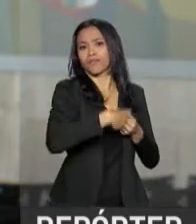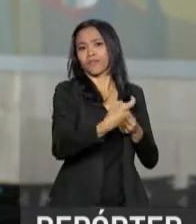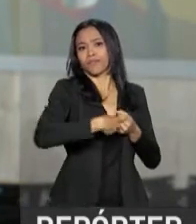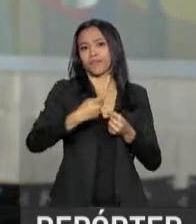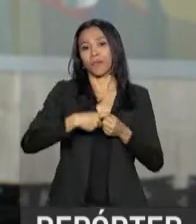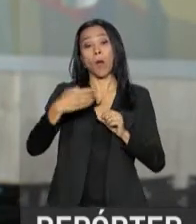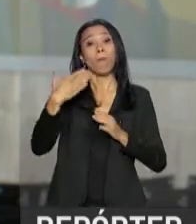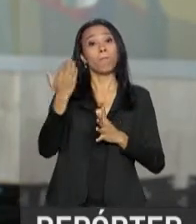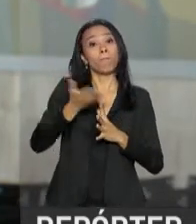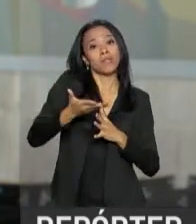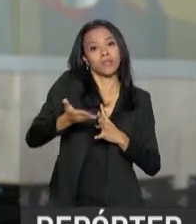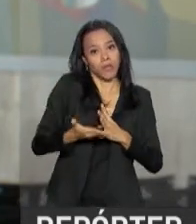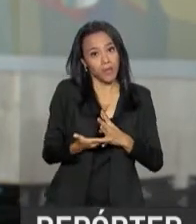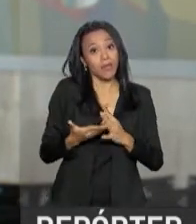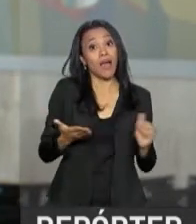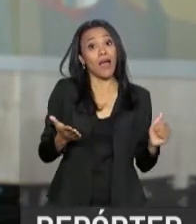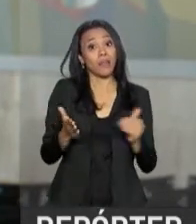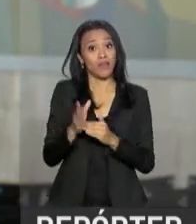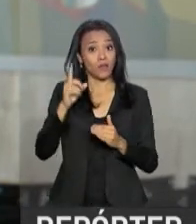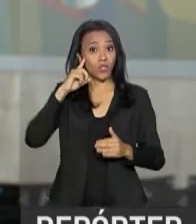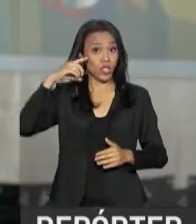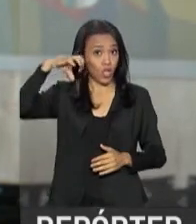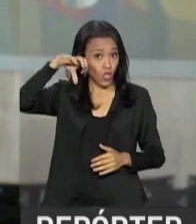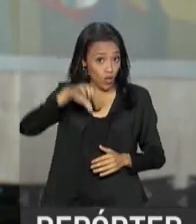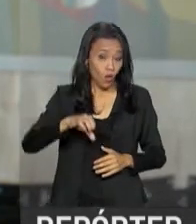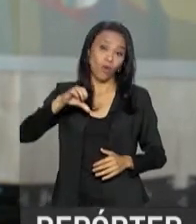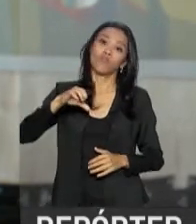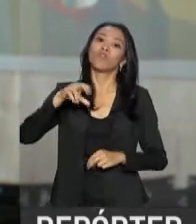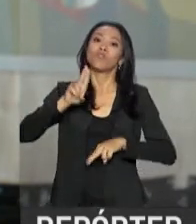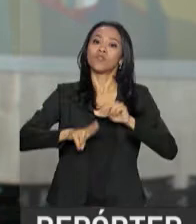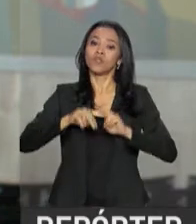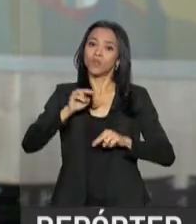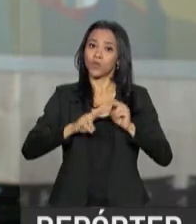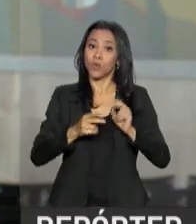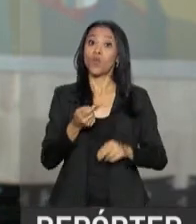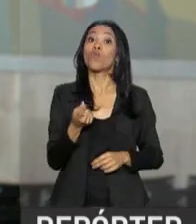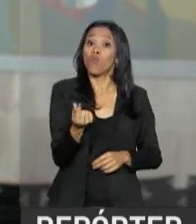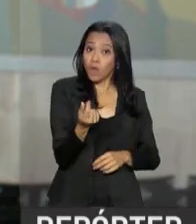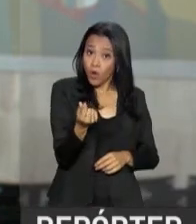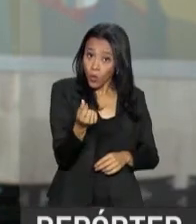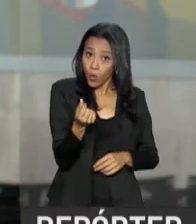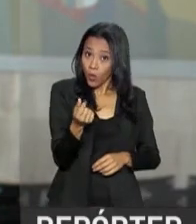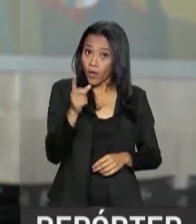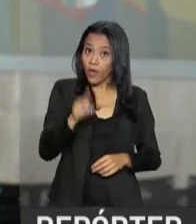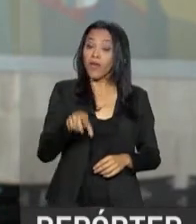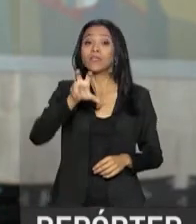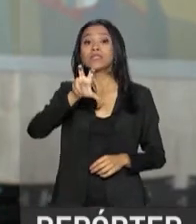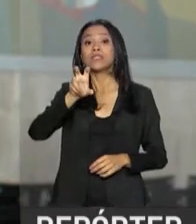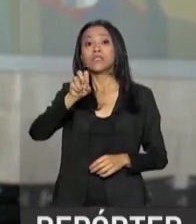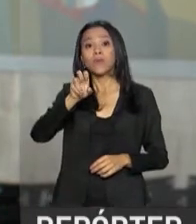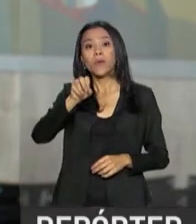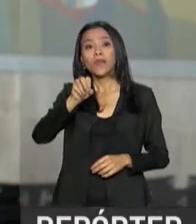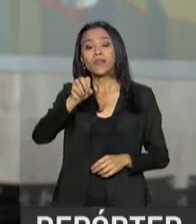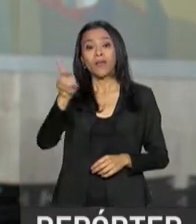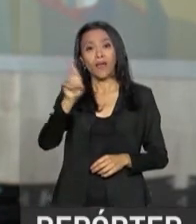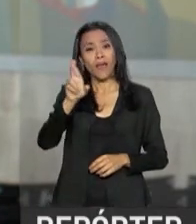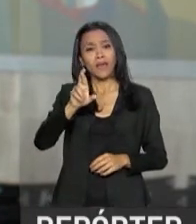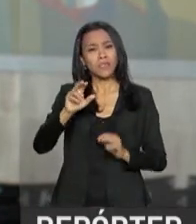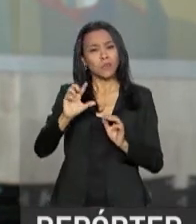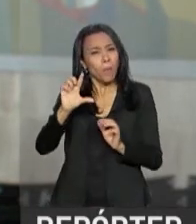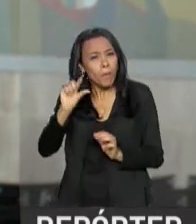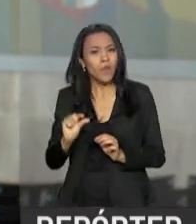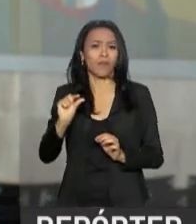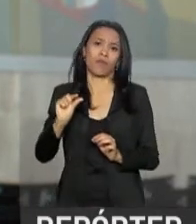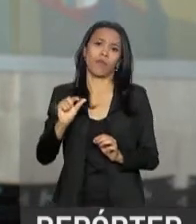até o dia 9 de julho o valor mínimo da parcela será de 50 reais para o microempreendedor individual